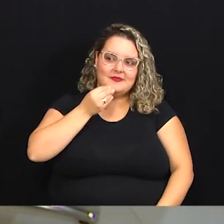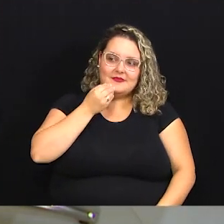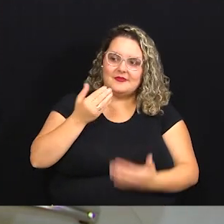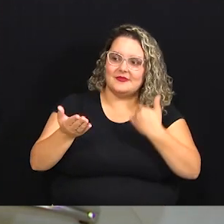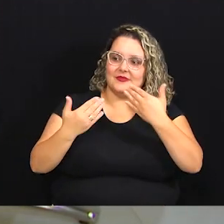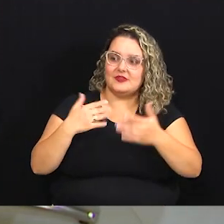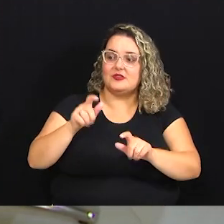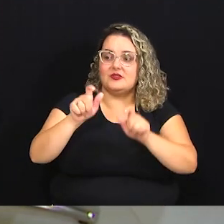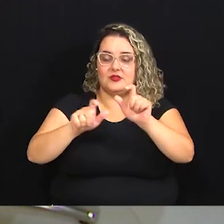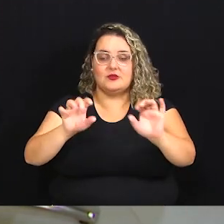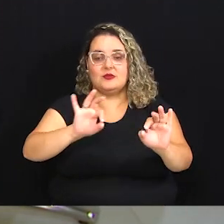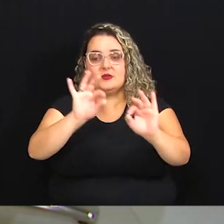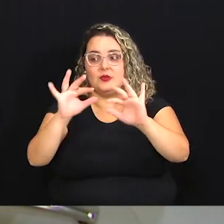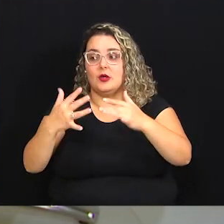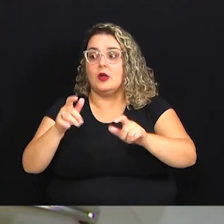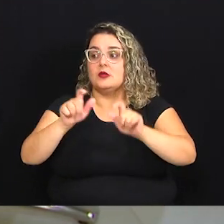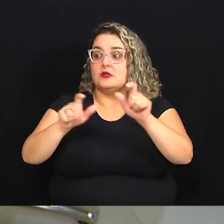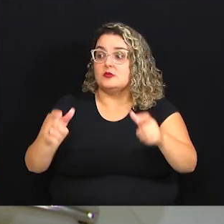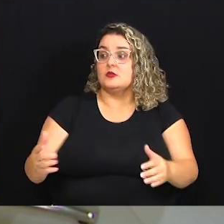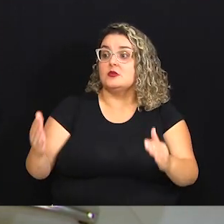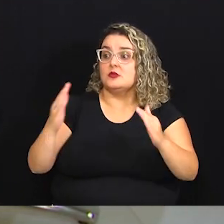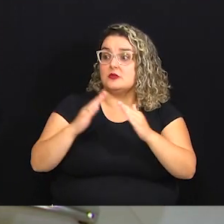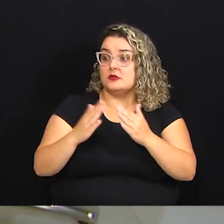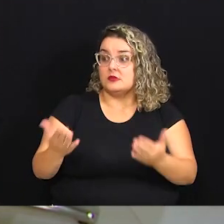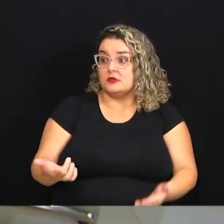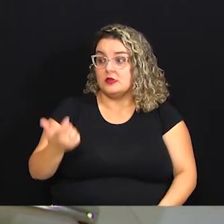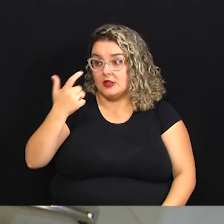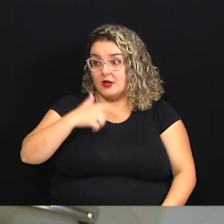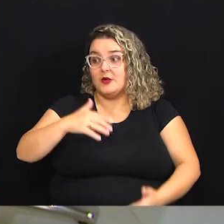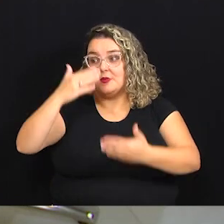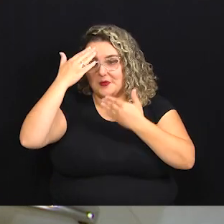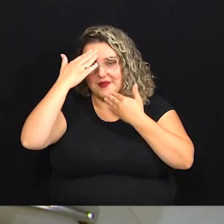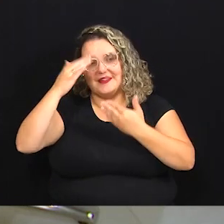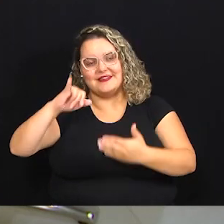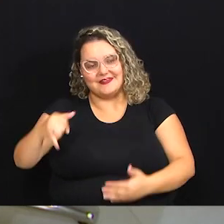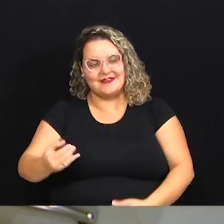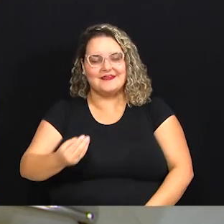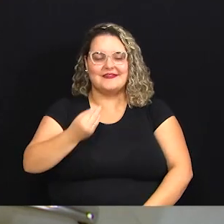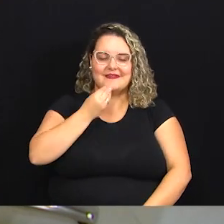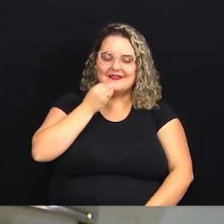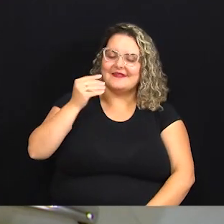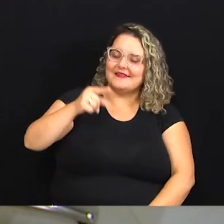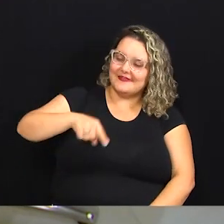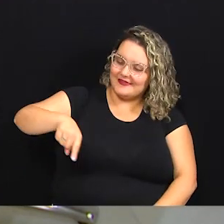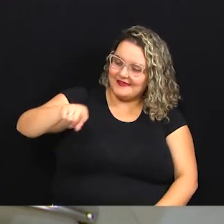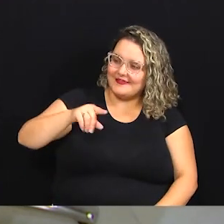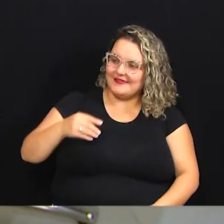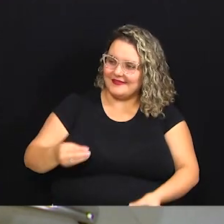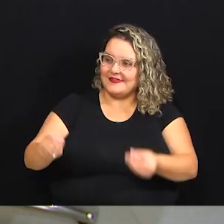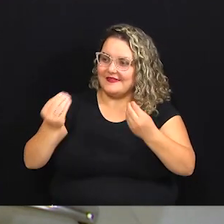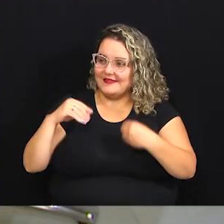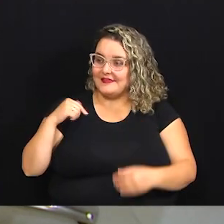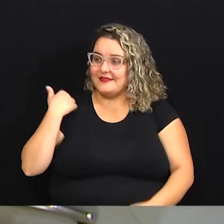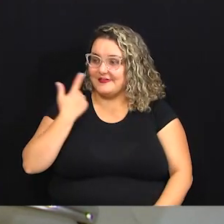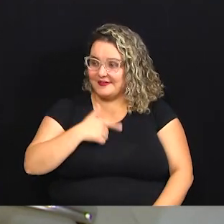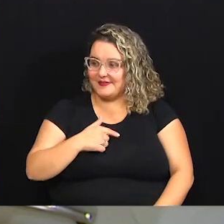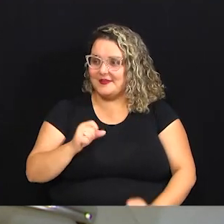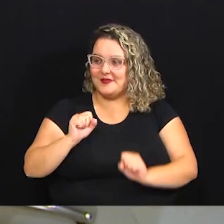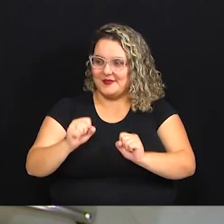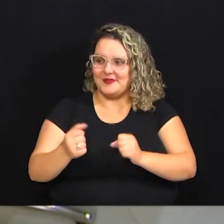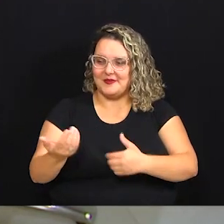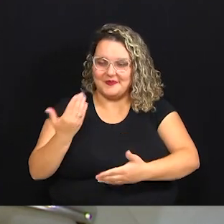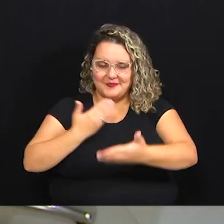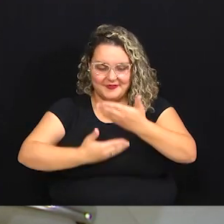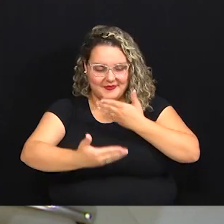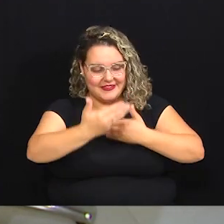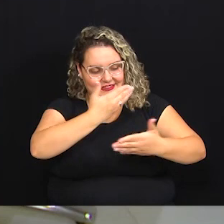conversar com o telespectador, conversar com as pessoas em casa. Então eu que tenho que agradecer a oportunidade que vocês dão pra gente, para que a